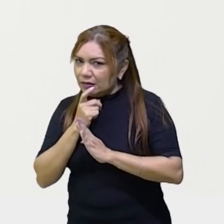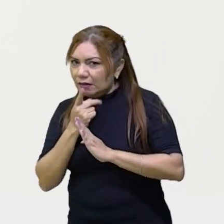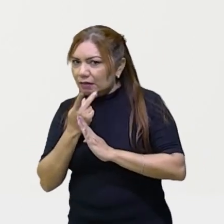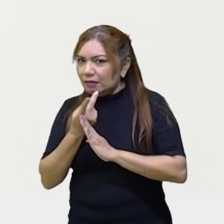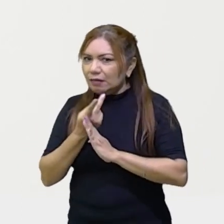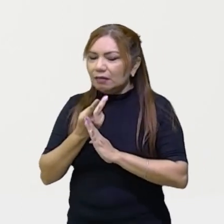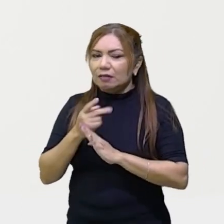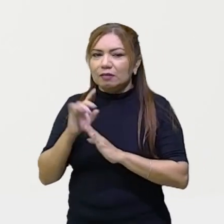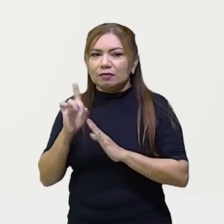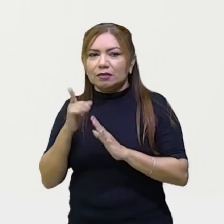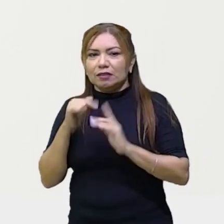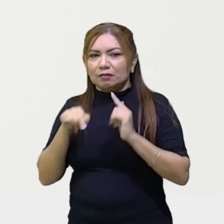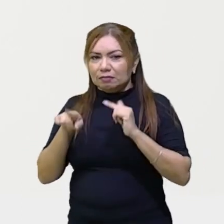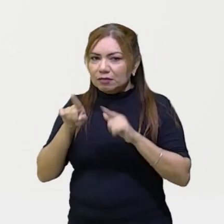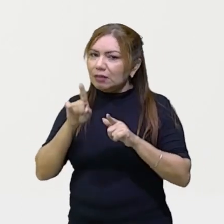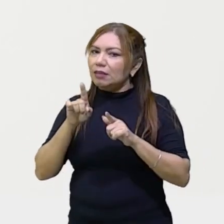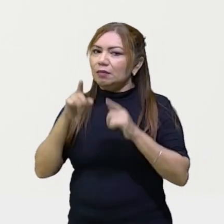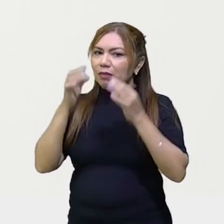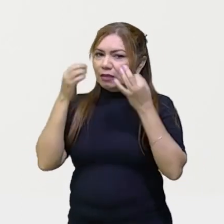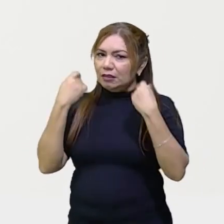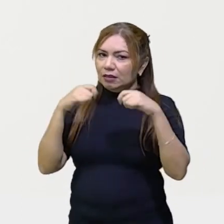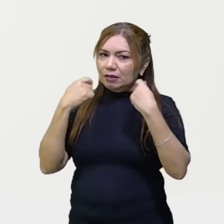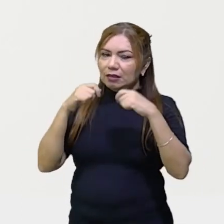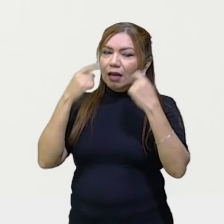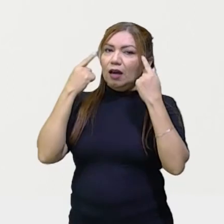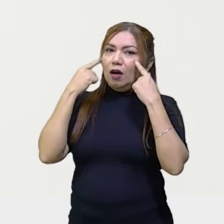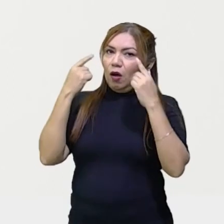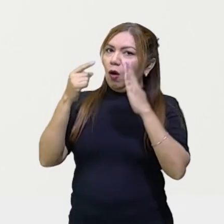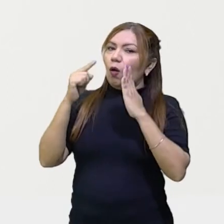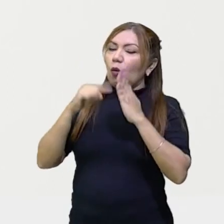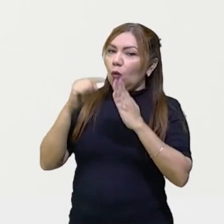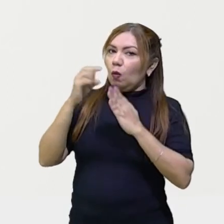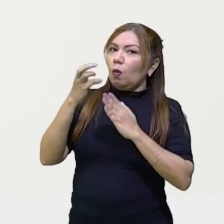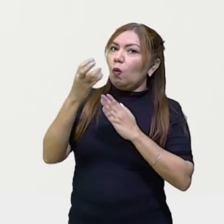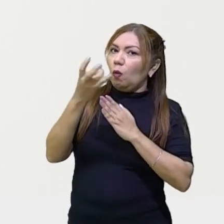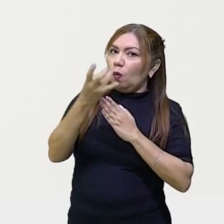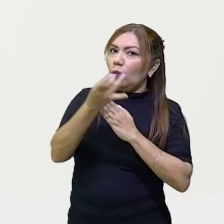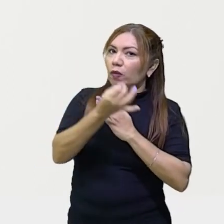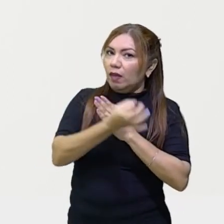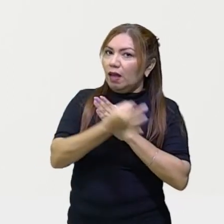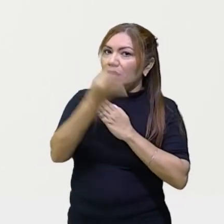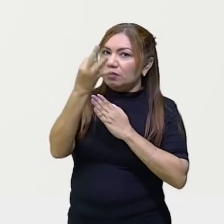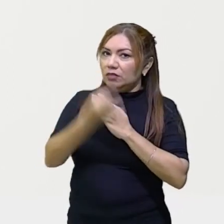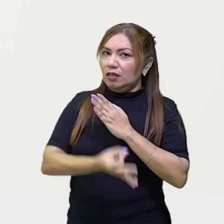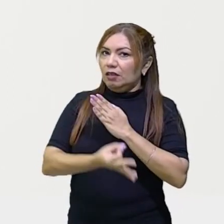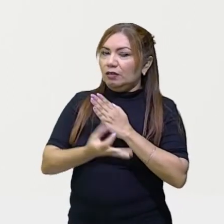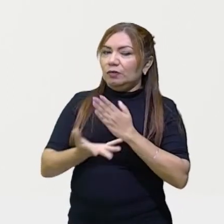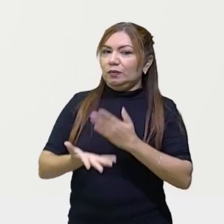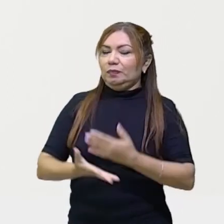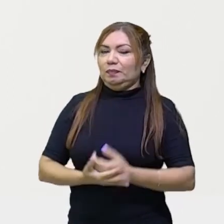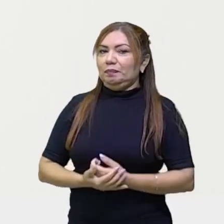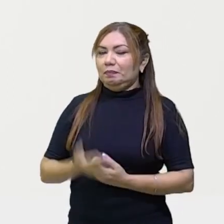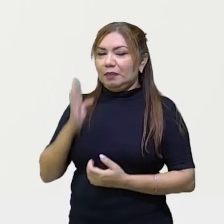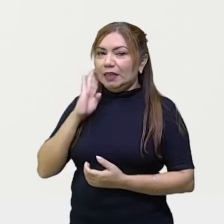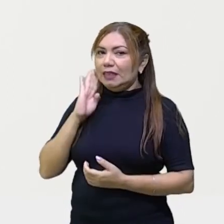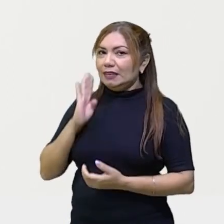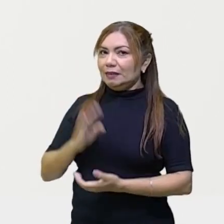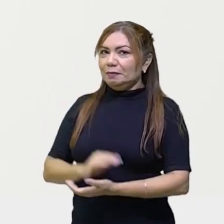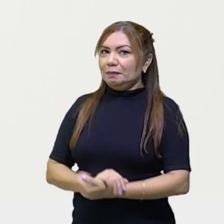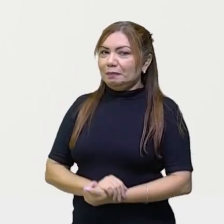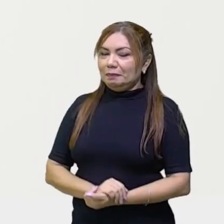quantidade é um poliedro que tem a mesma quantidade de vértices E aí você tem que conferir os demais tá bom beleza